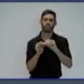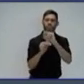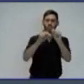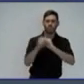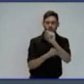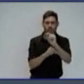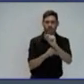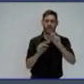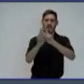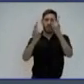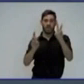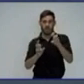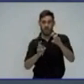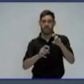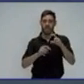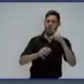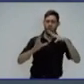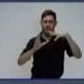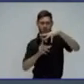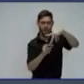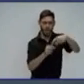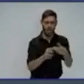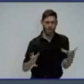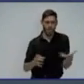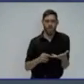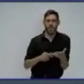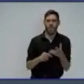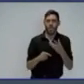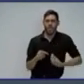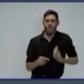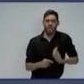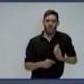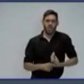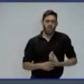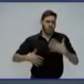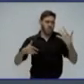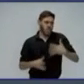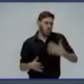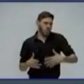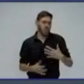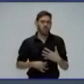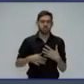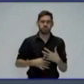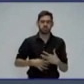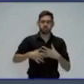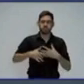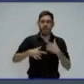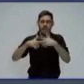mundo que estamos vivendo e as provações pelas quais têm passado as